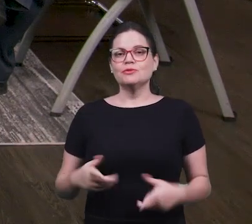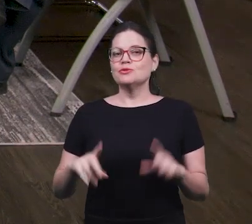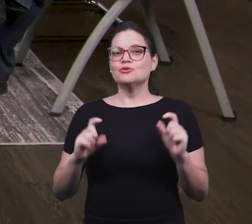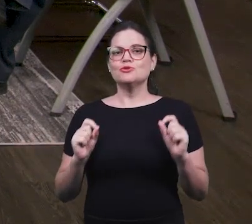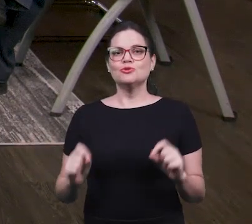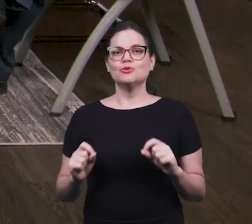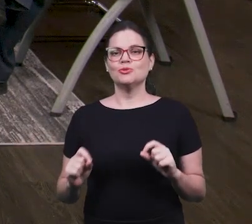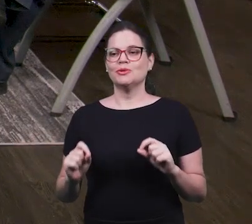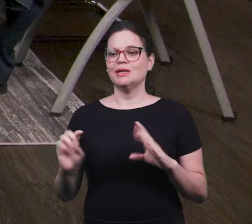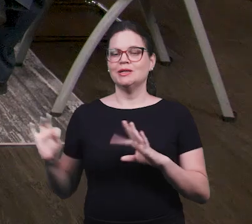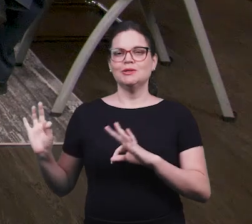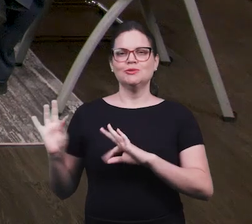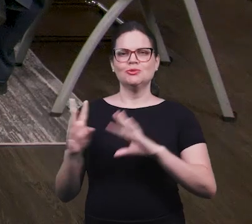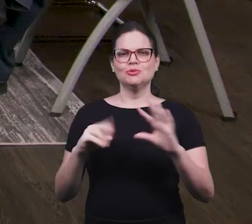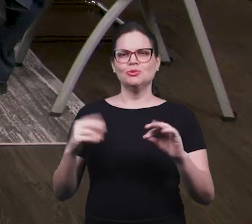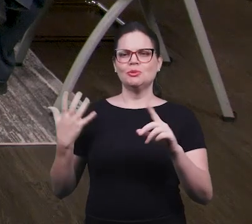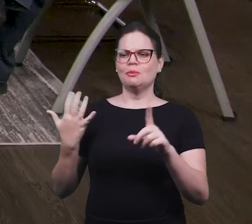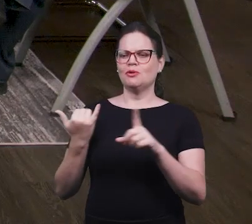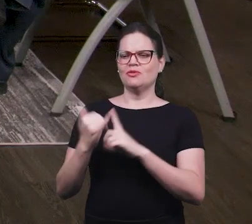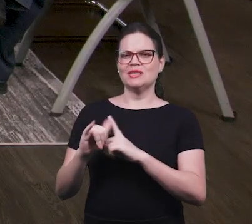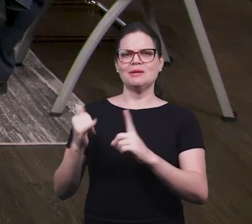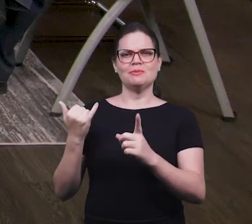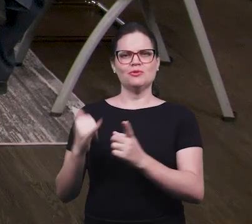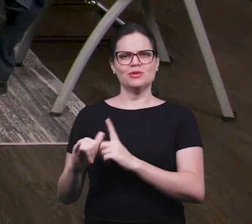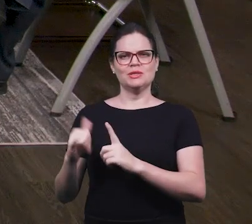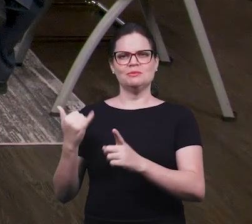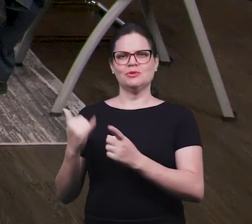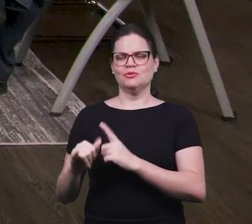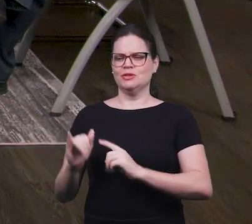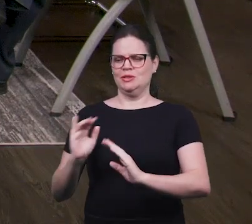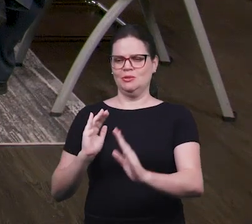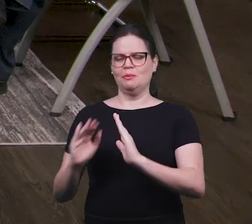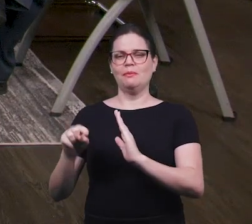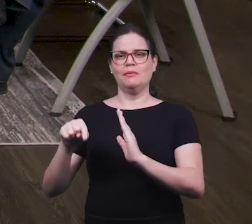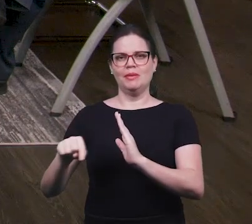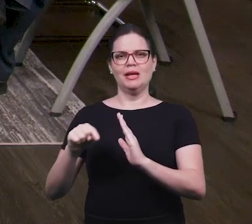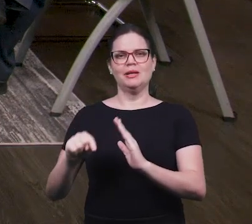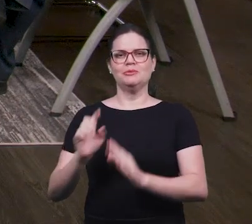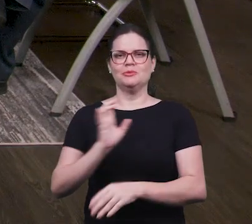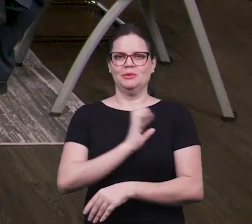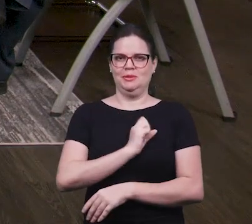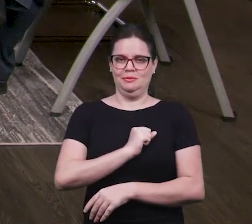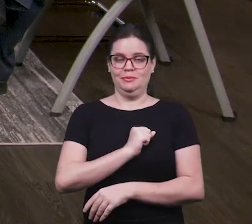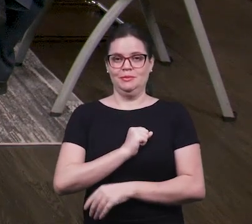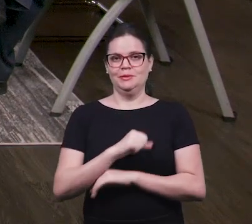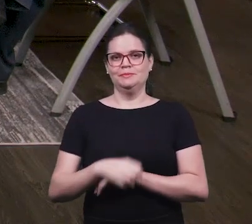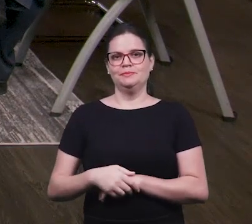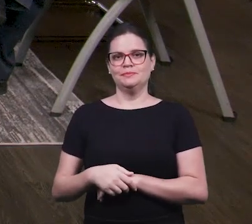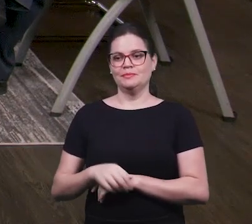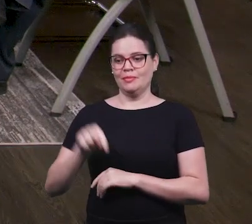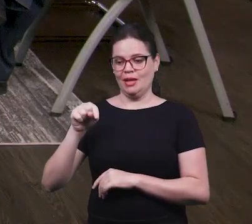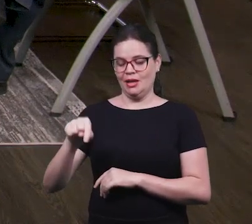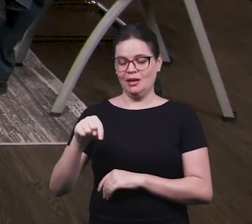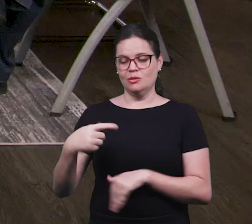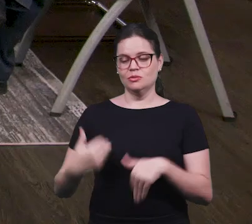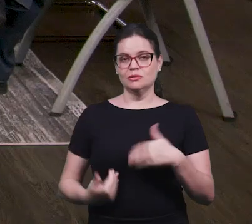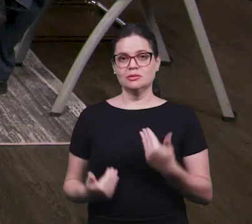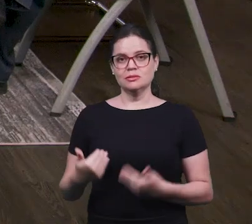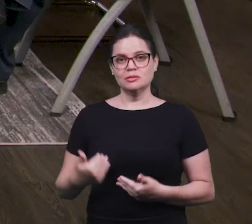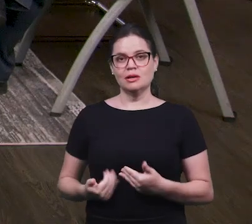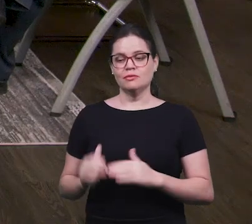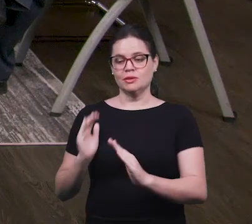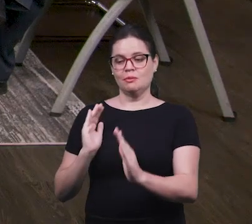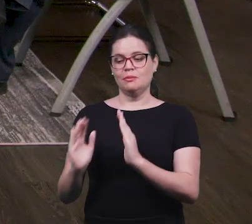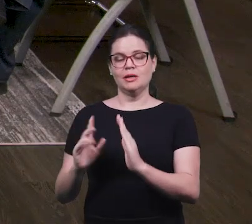embutem tudo que é profético a respeito desse momento. Então, a igreja que tem aquele onde